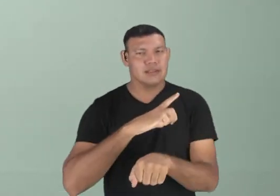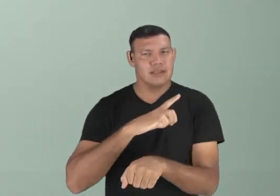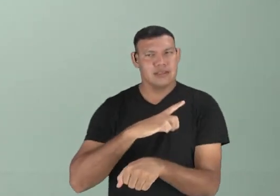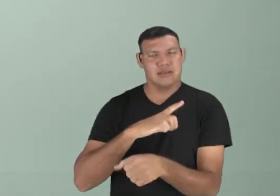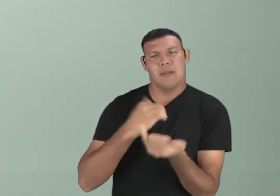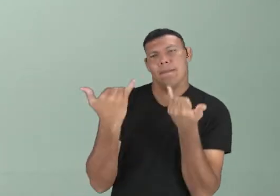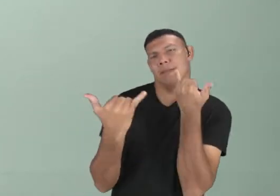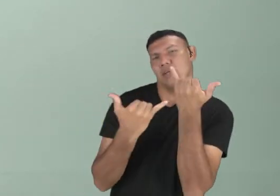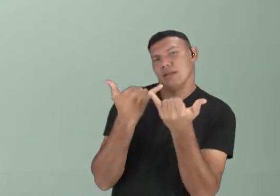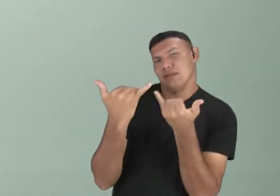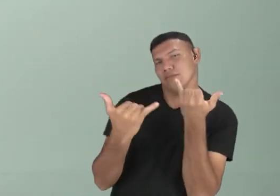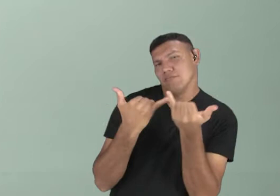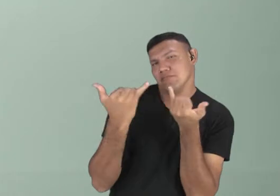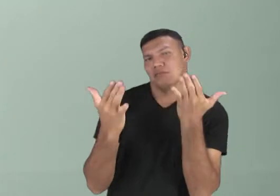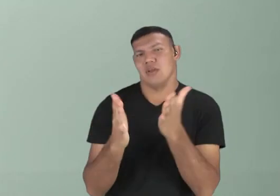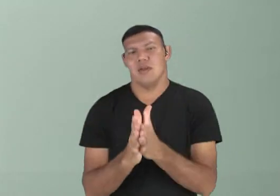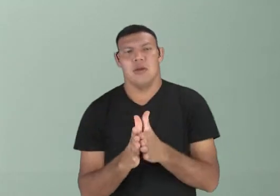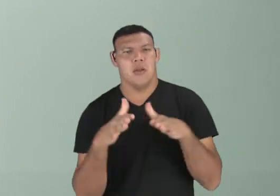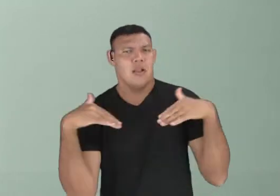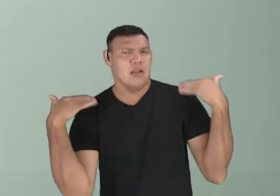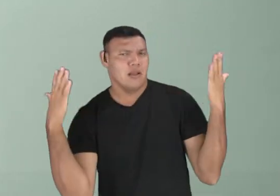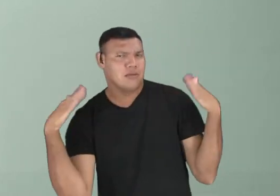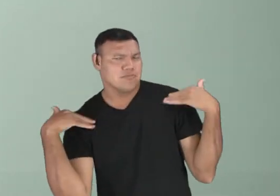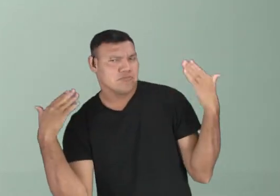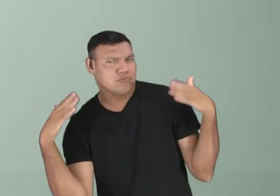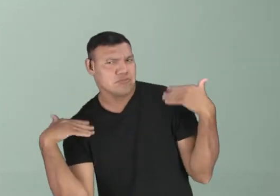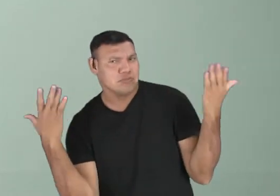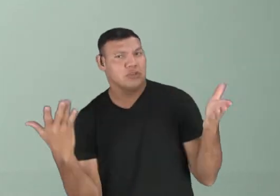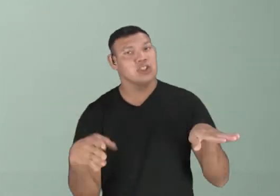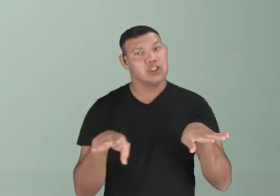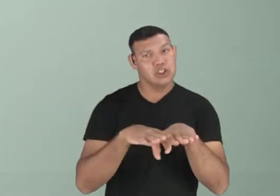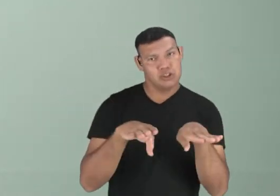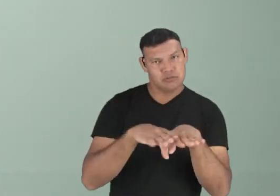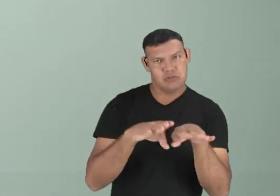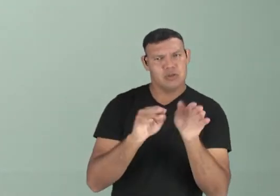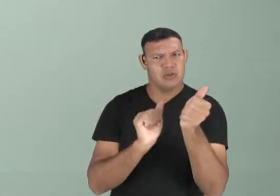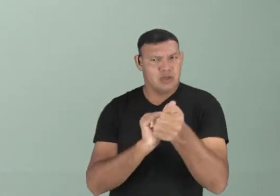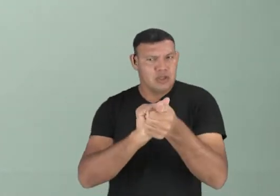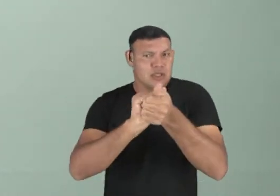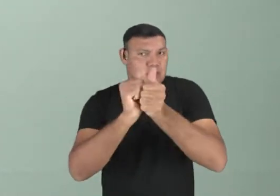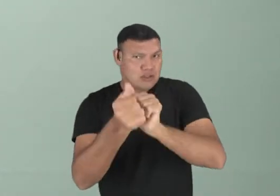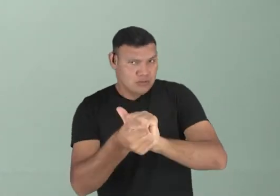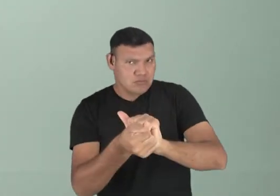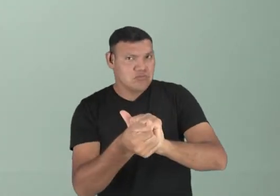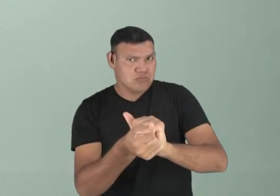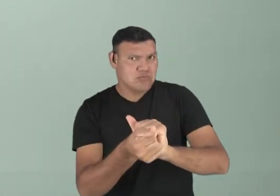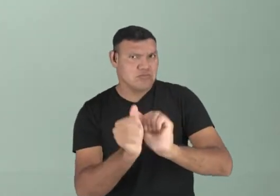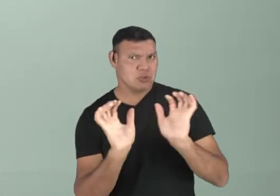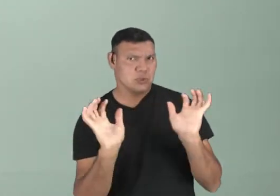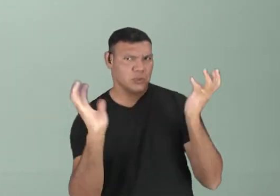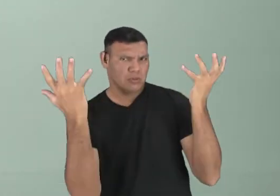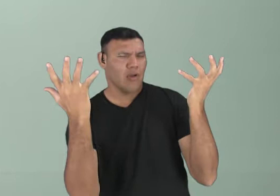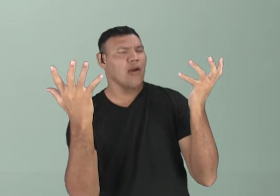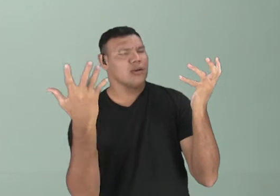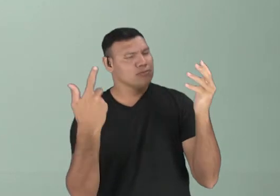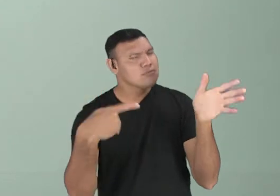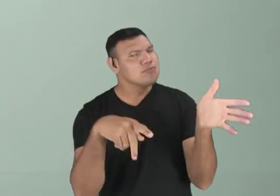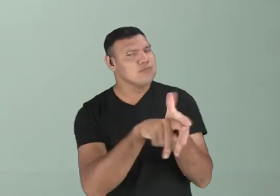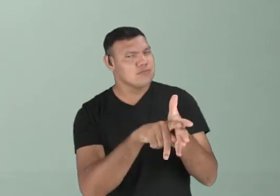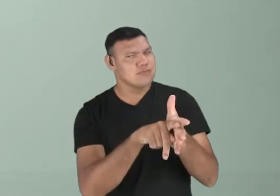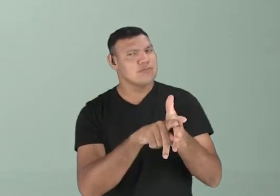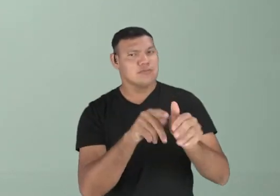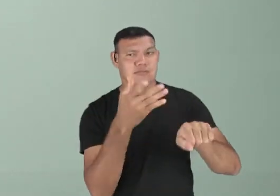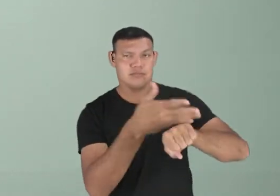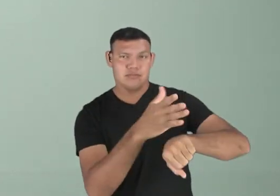de lazer, seja por meio de divertimento, ou até mesmo esporte e espetáculo, são práticas corporais,